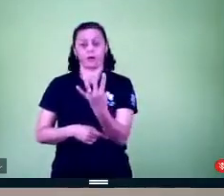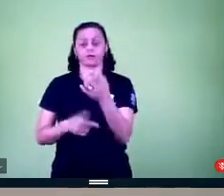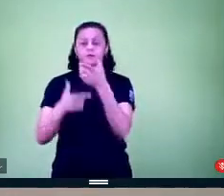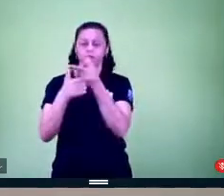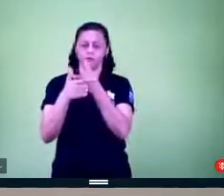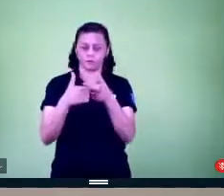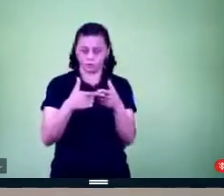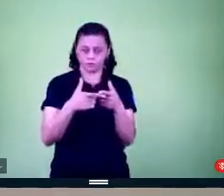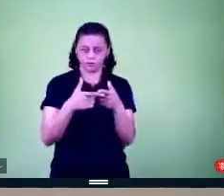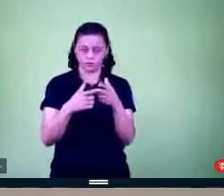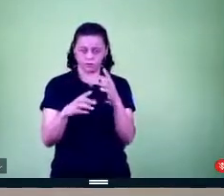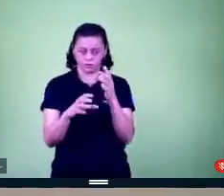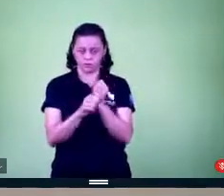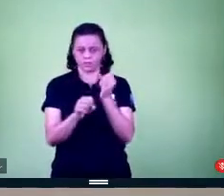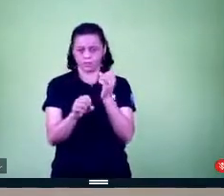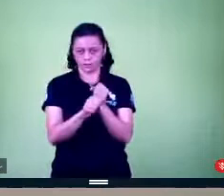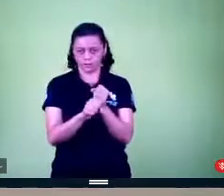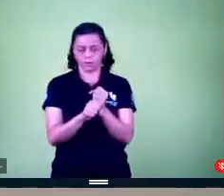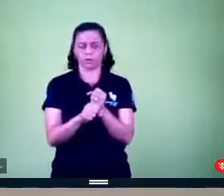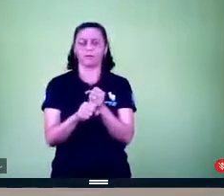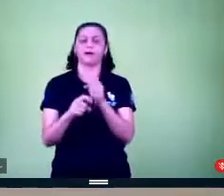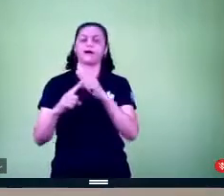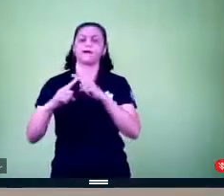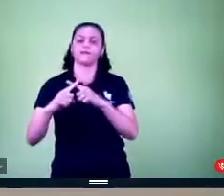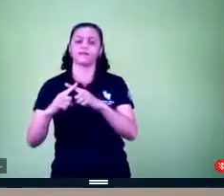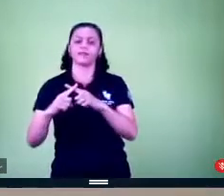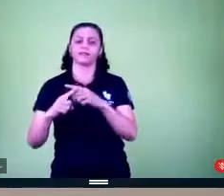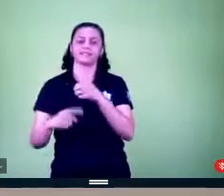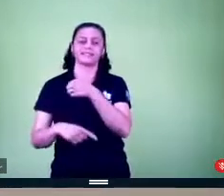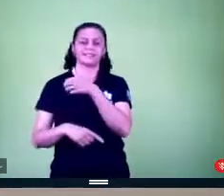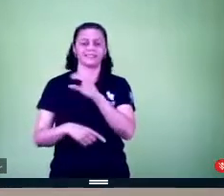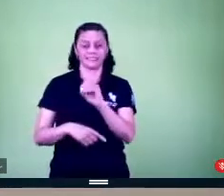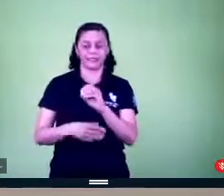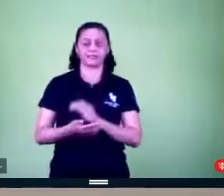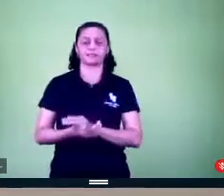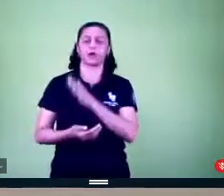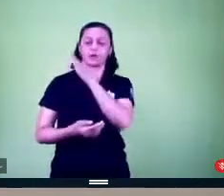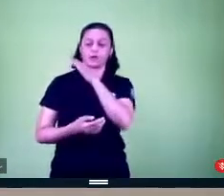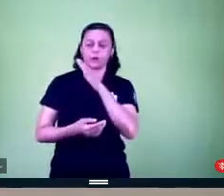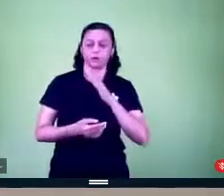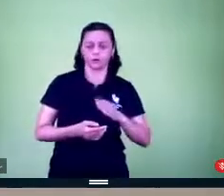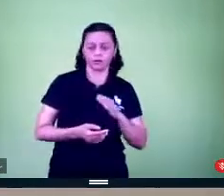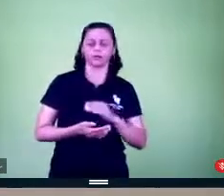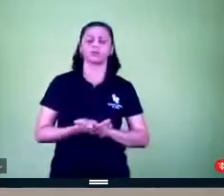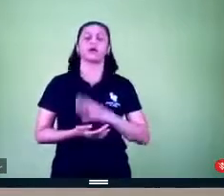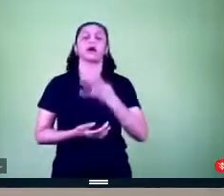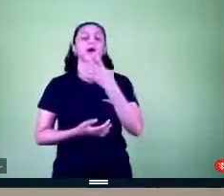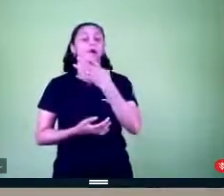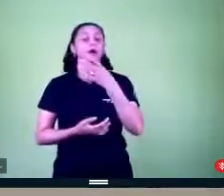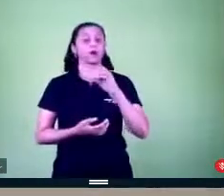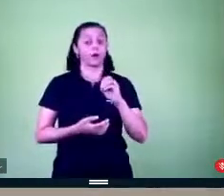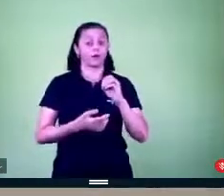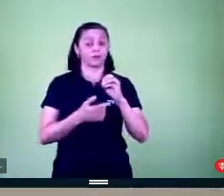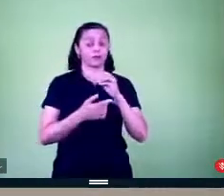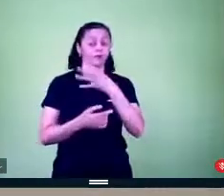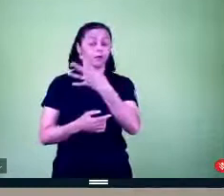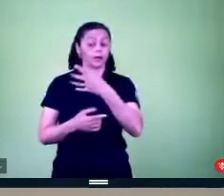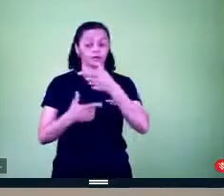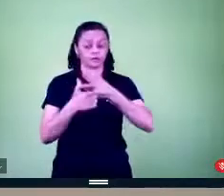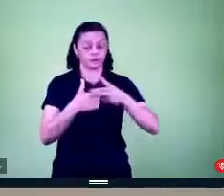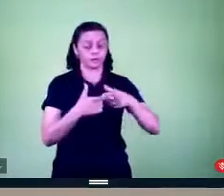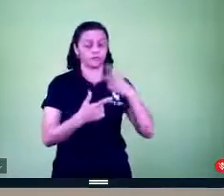vezes 10. Corta aqui, 4 dividido por 2 é igual a 2 amperes. Será que faz